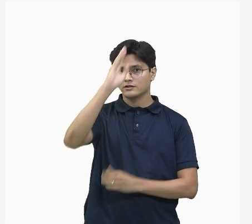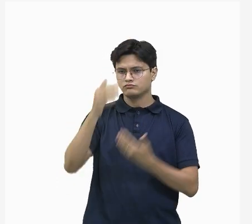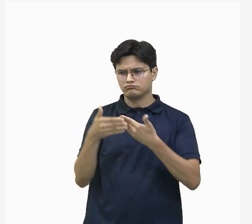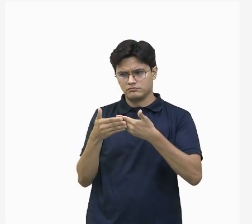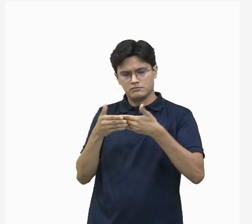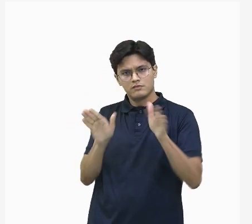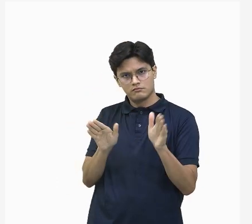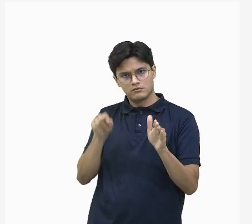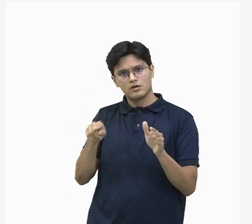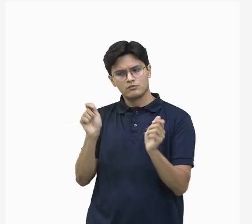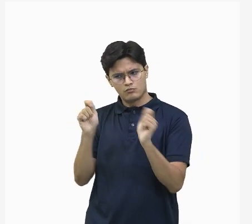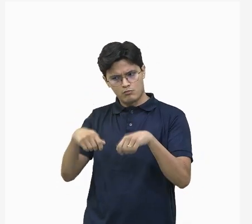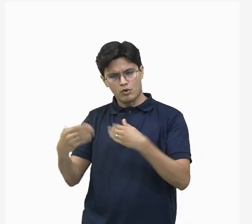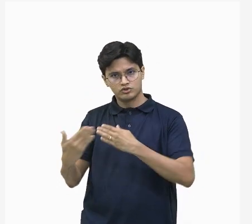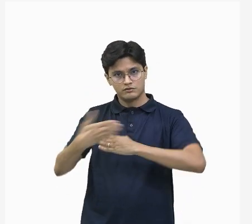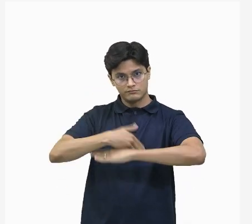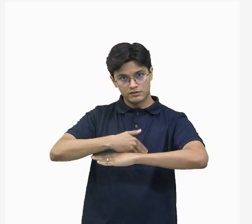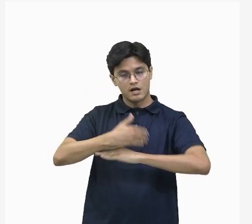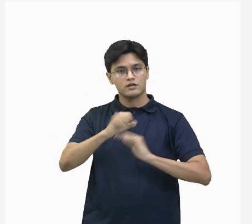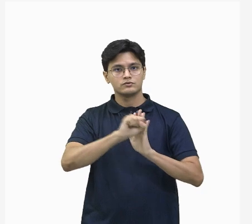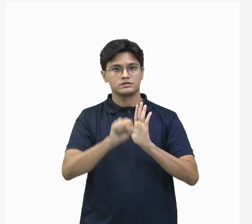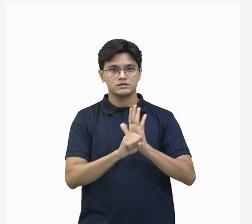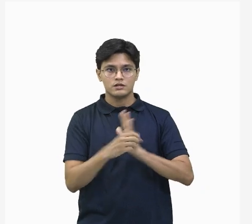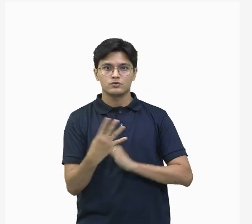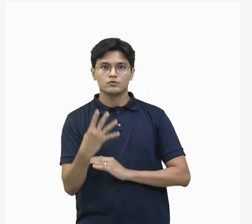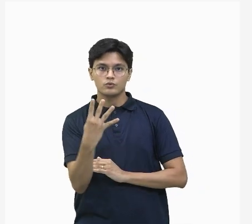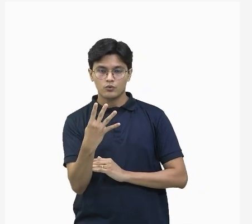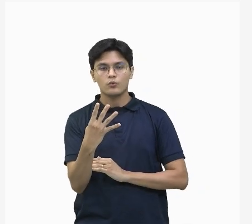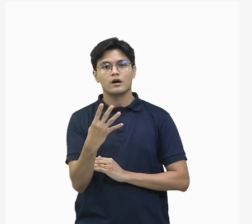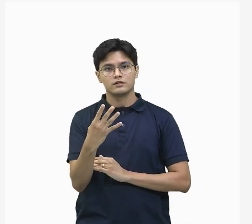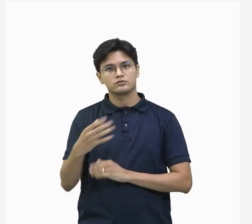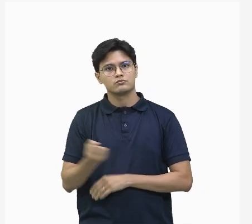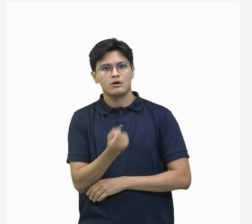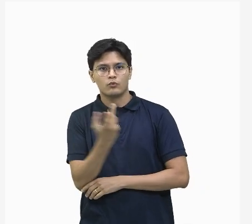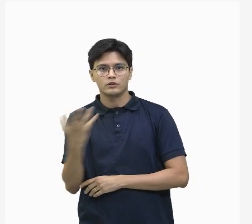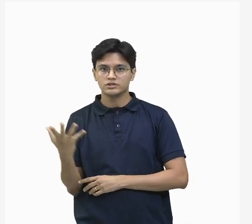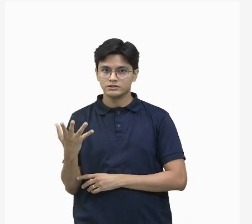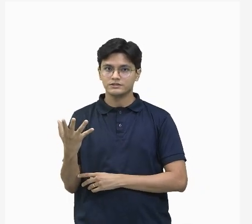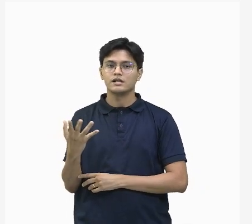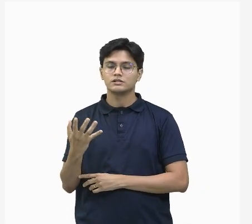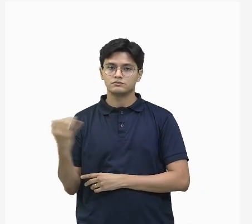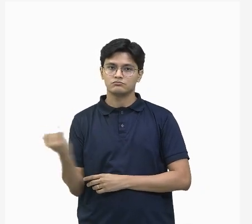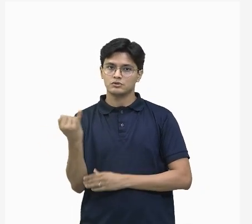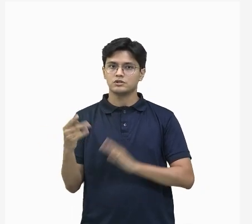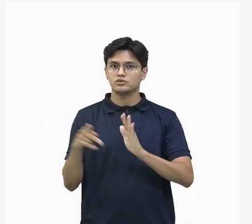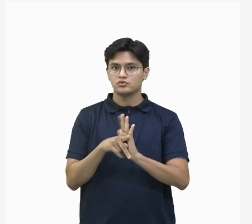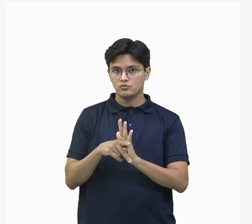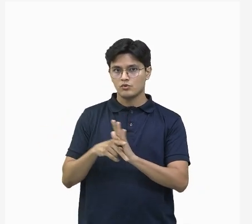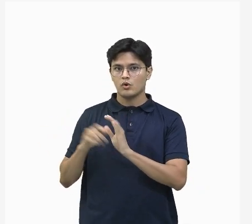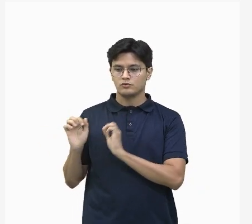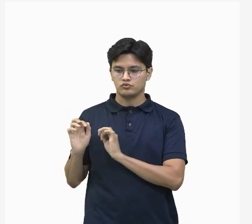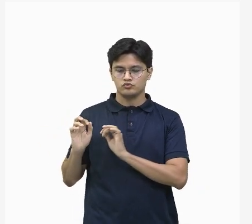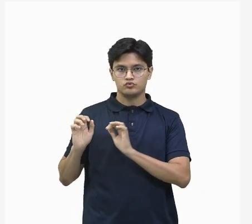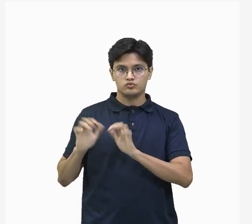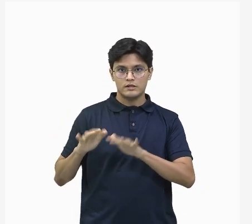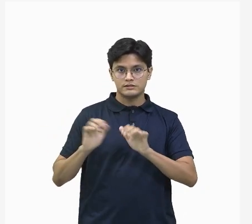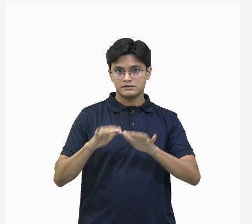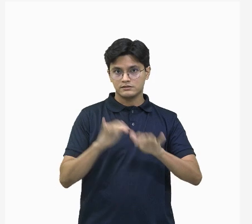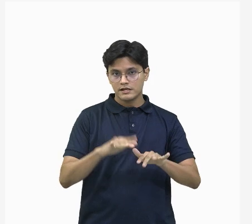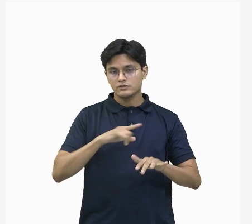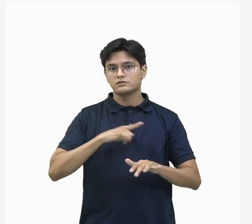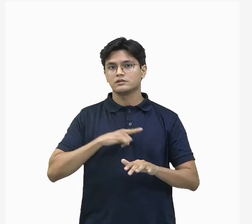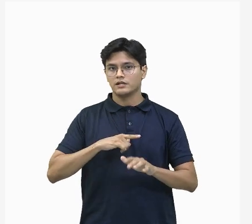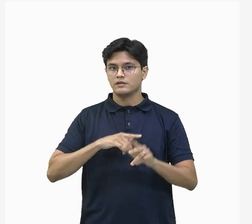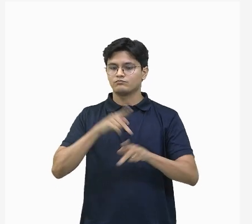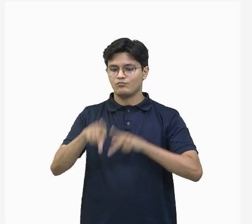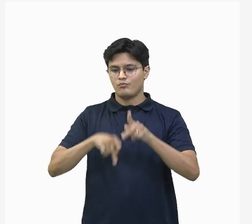No século IV, uma parcela considerável do exército já era constituída por esse povo.